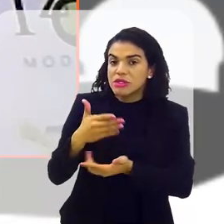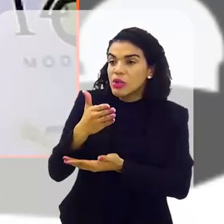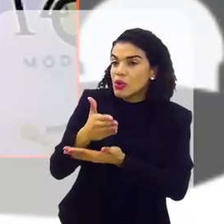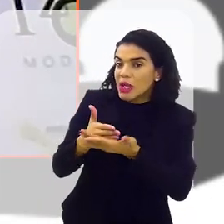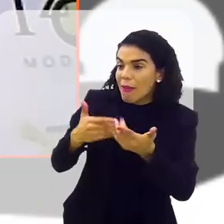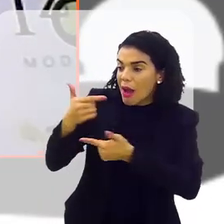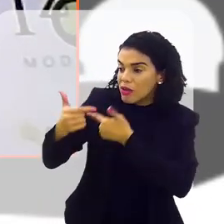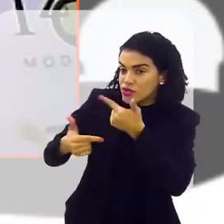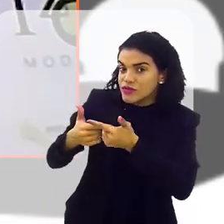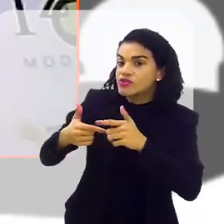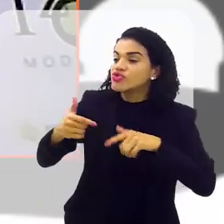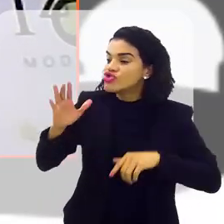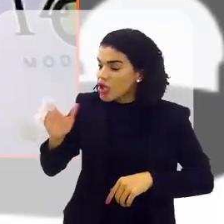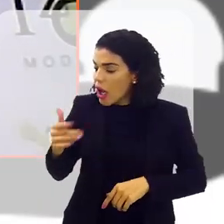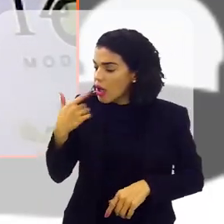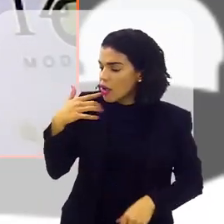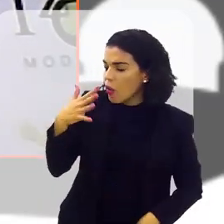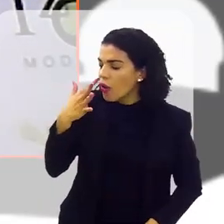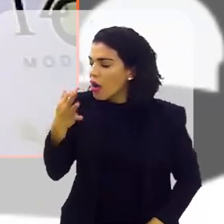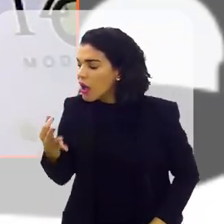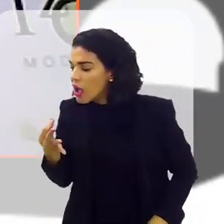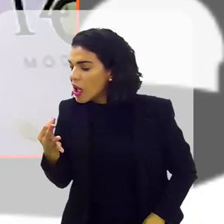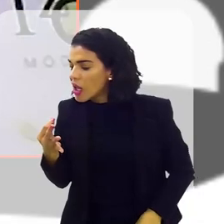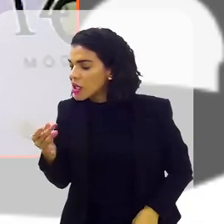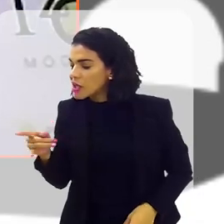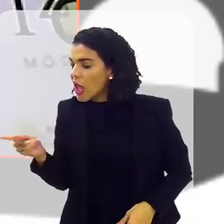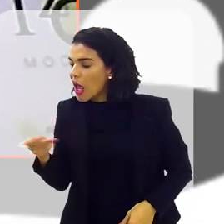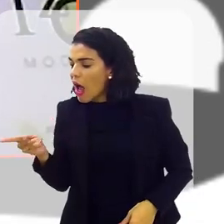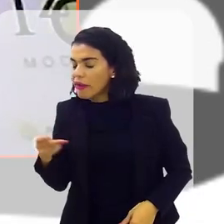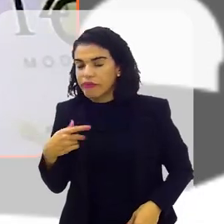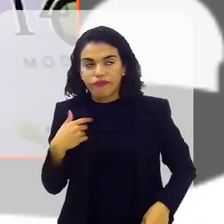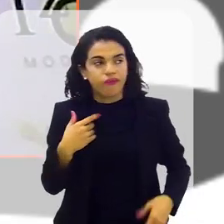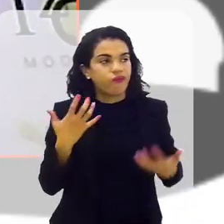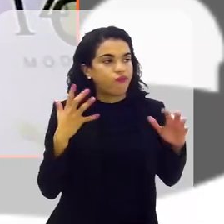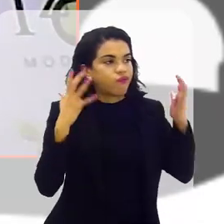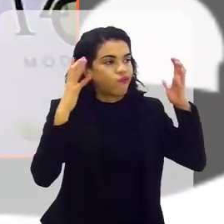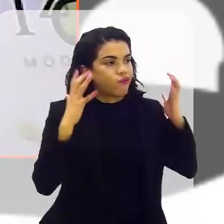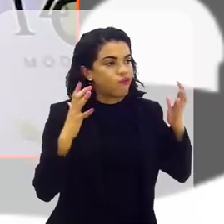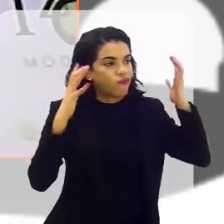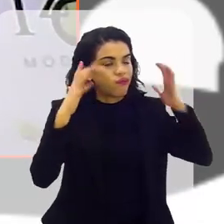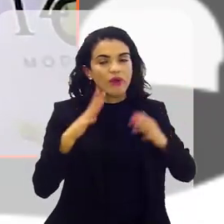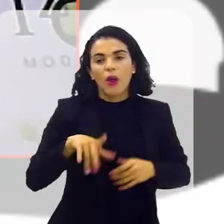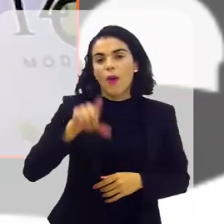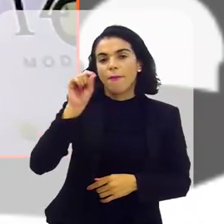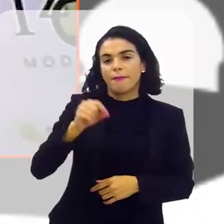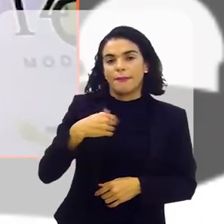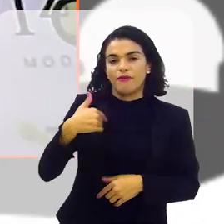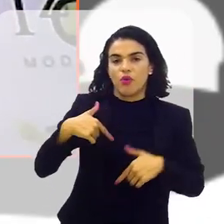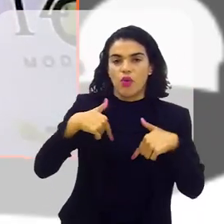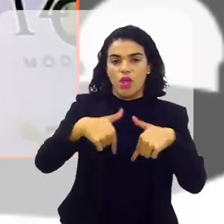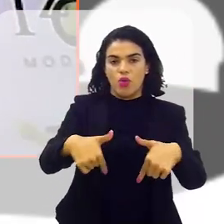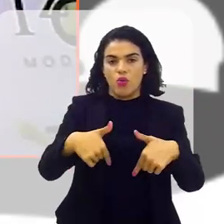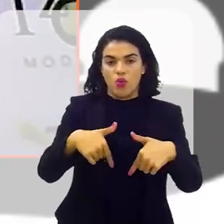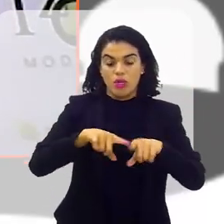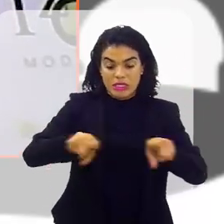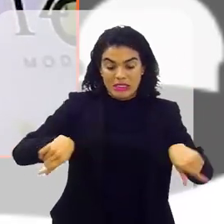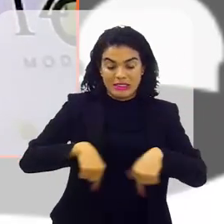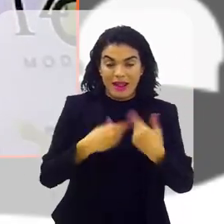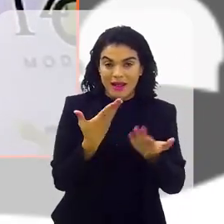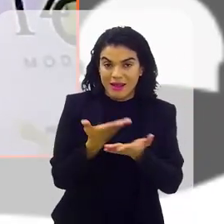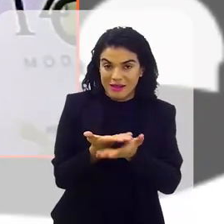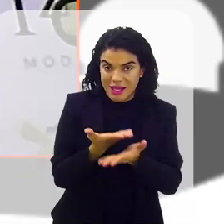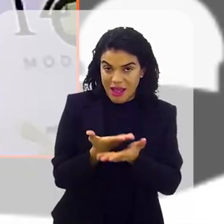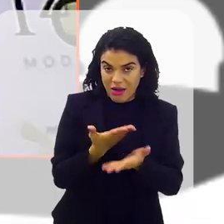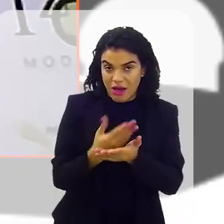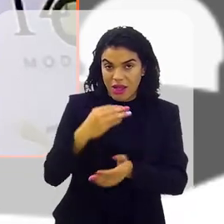se a tarefa não fica do jeito que eu quero do jeito que eu imaginei eu já fico insatisfeito então eu prefiro fazer dentro da sala de aula